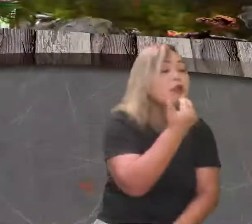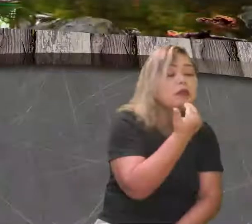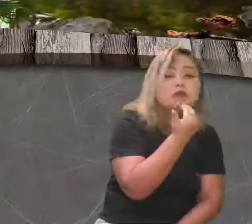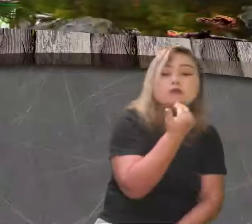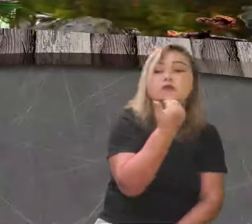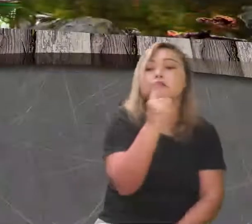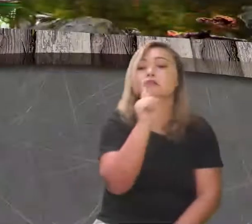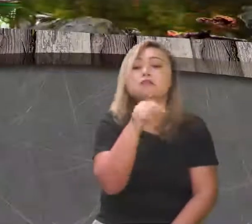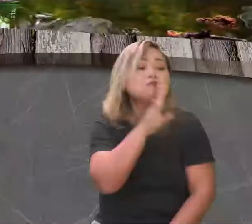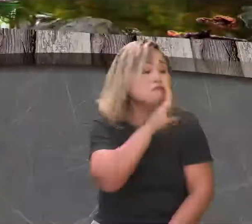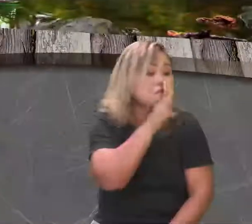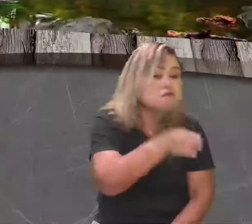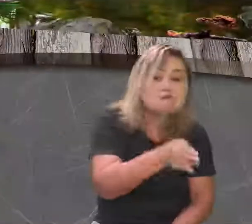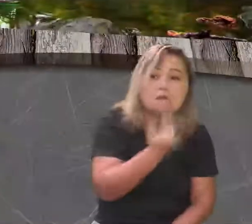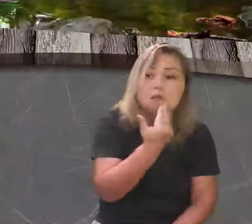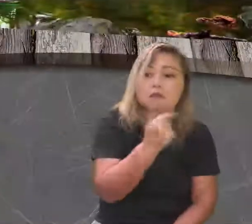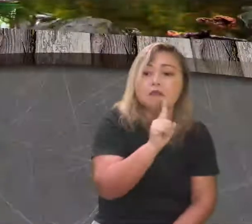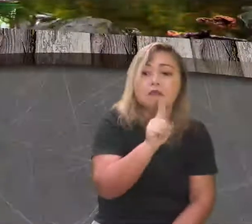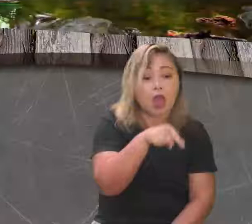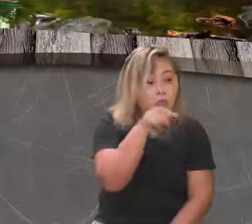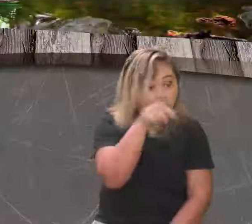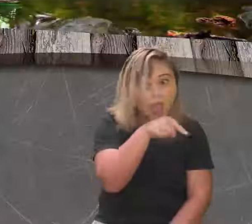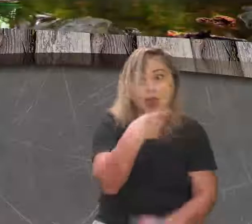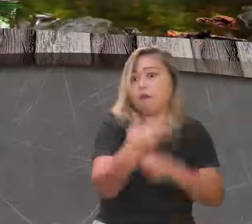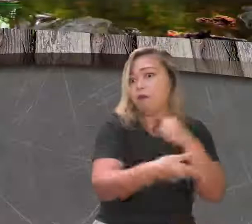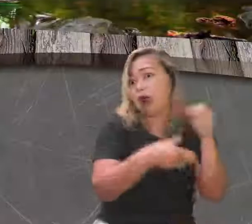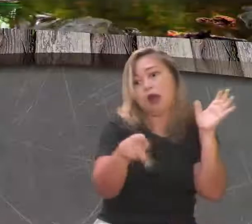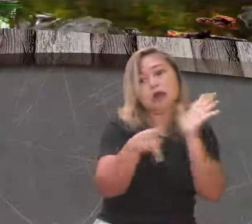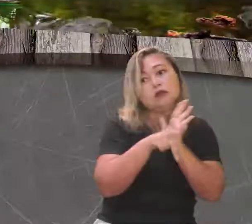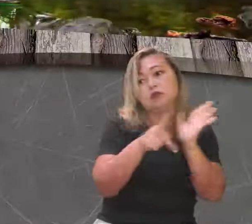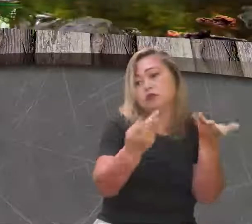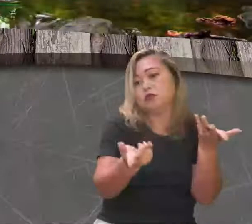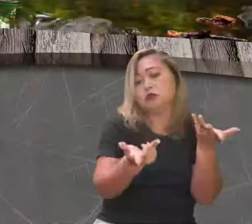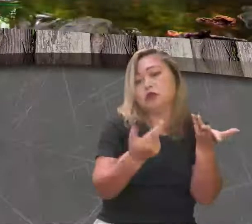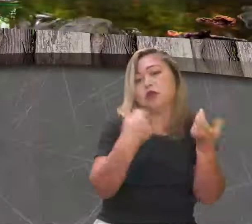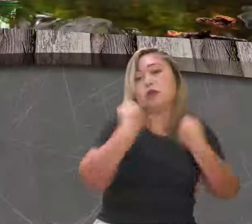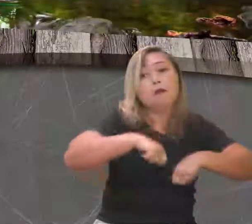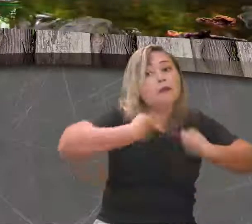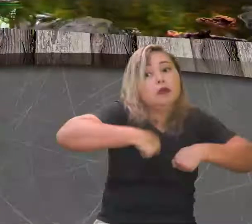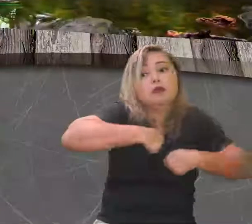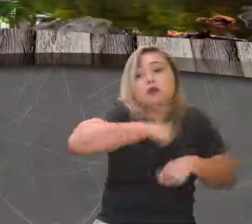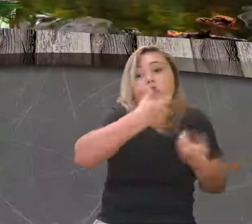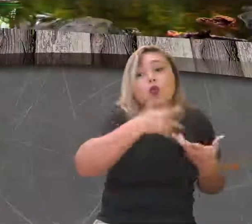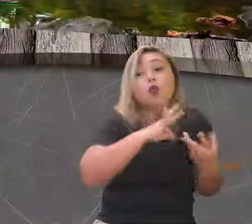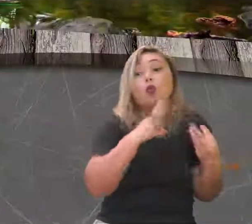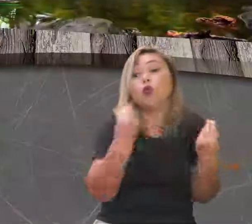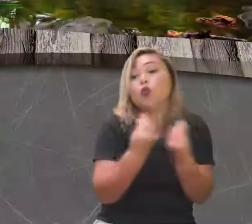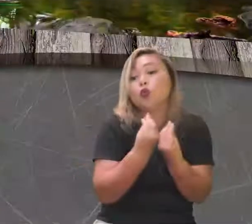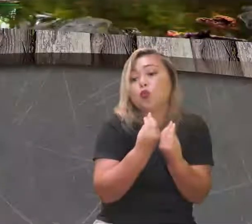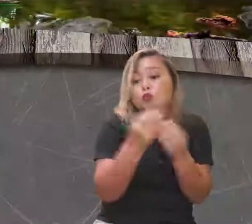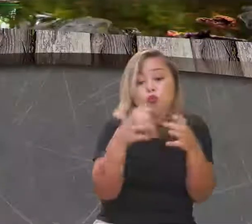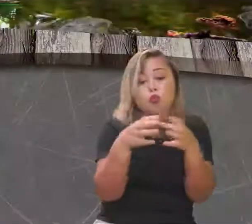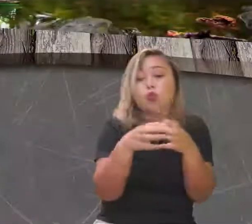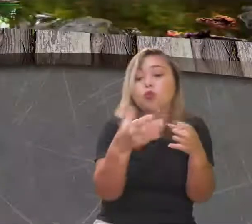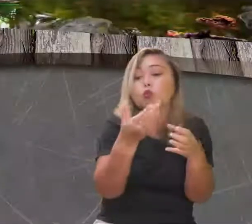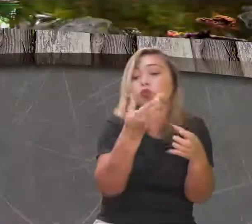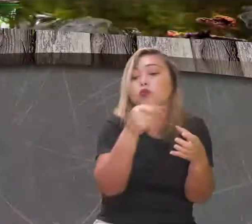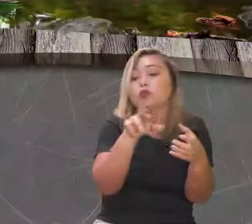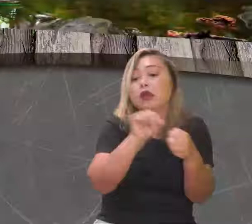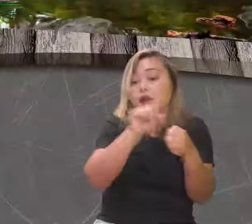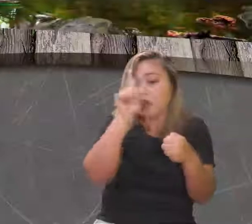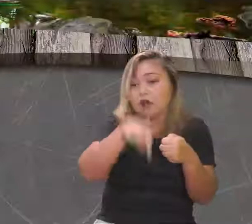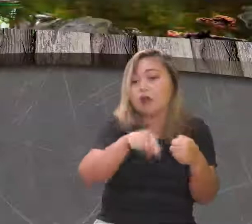alimentação, principalmente porque é um dos recursos básicos, tá? É uma das necessidades básicas de todo ser vivo. Se